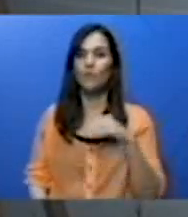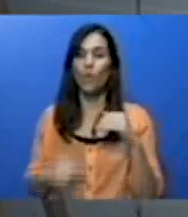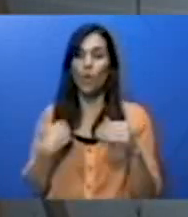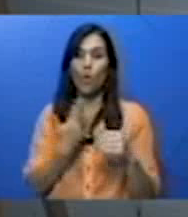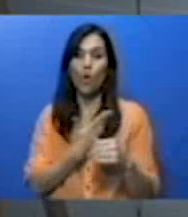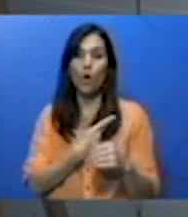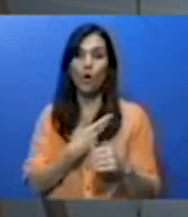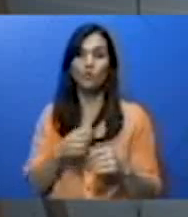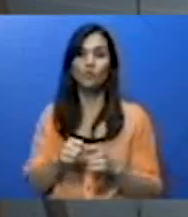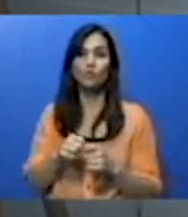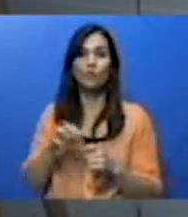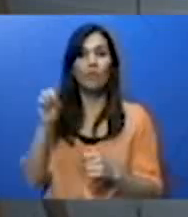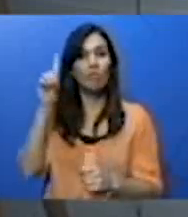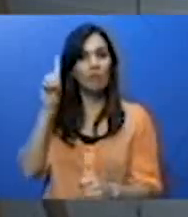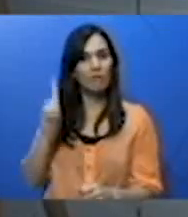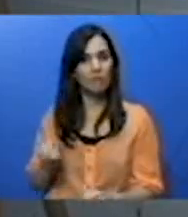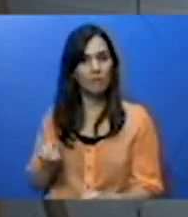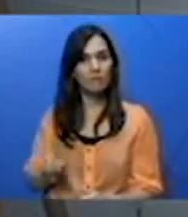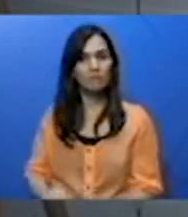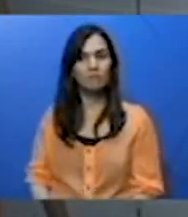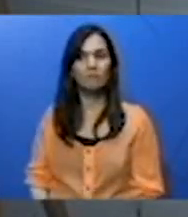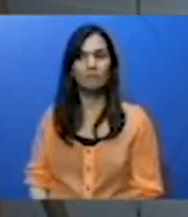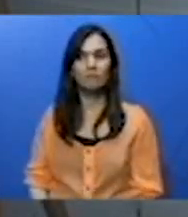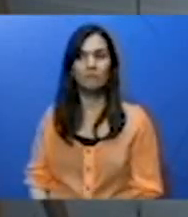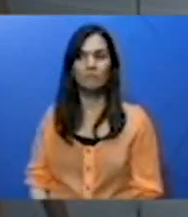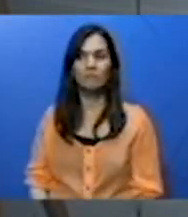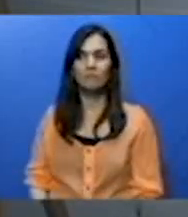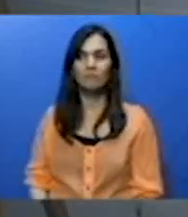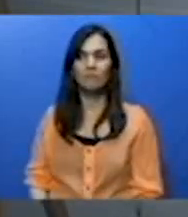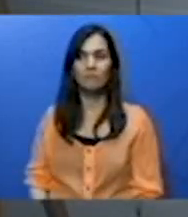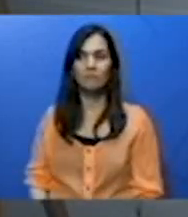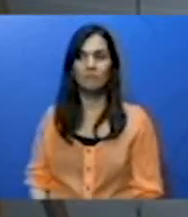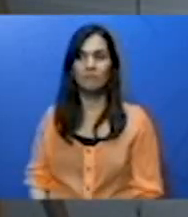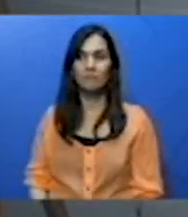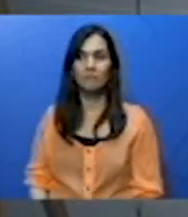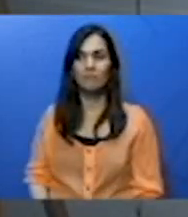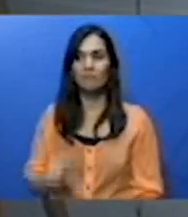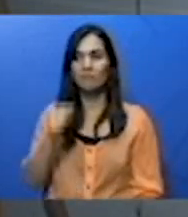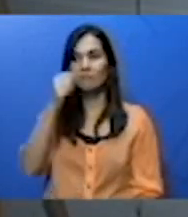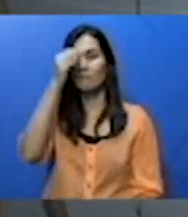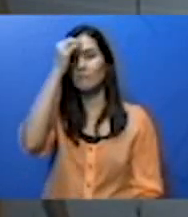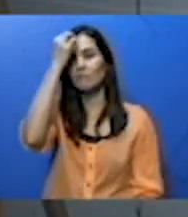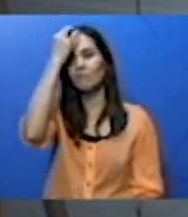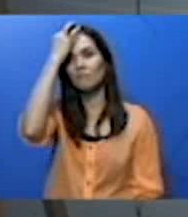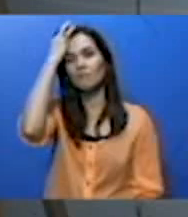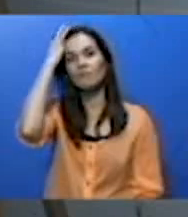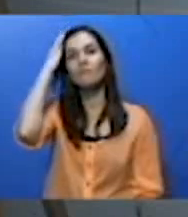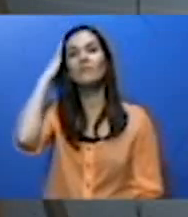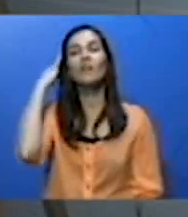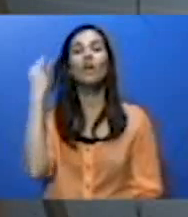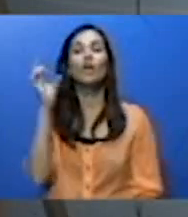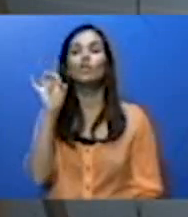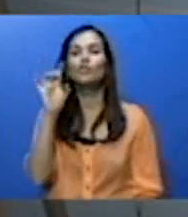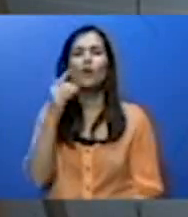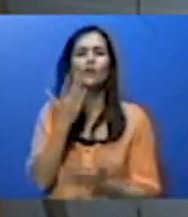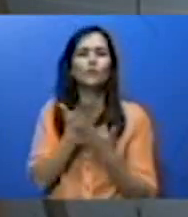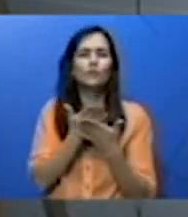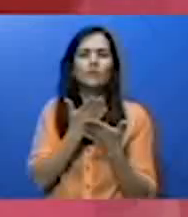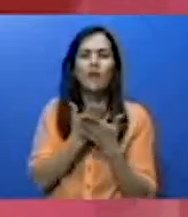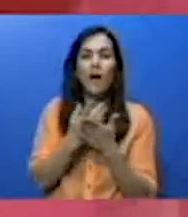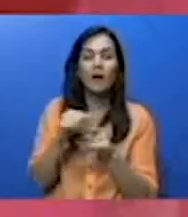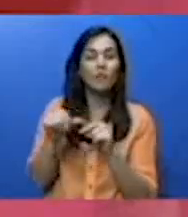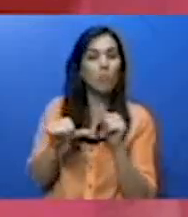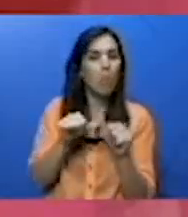Principalmente nosso dever. Você é tão inteligente, professora. Imagina, já tô corrigindo. É aqui. Só estudar, né, Clarinha? É, né?